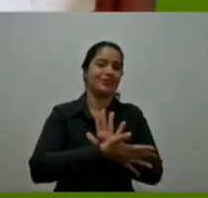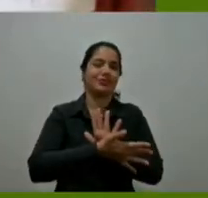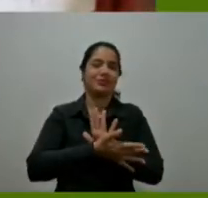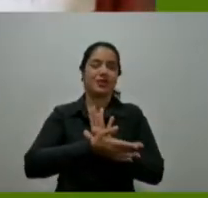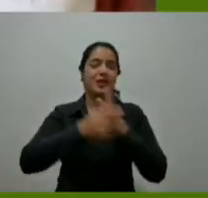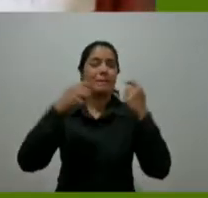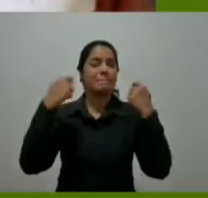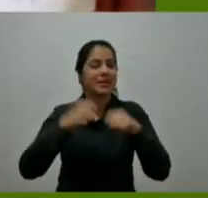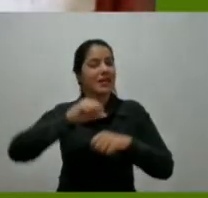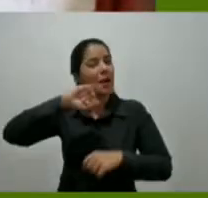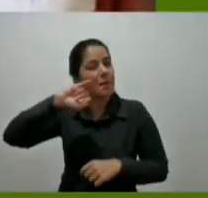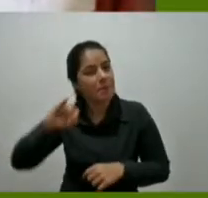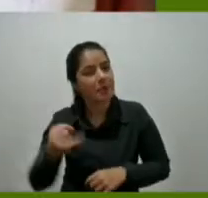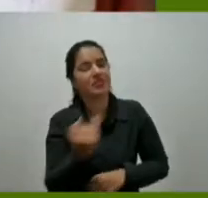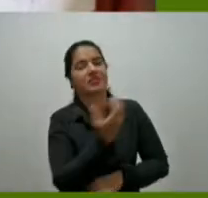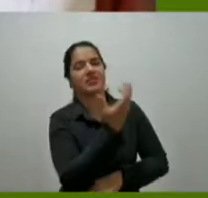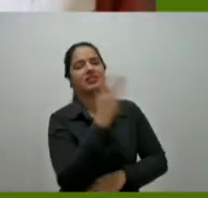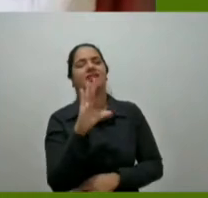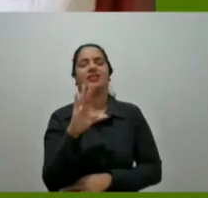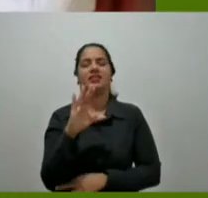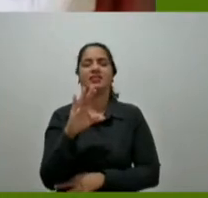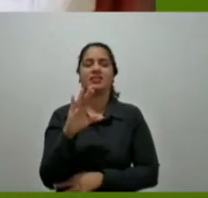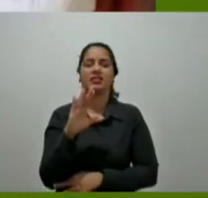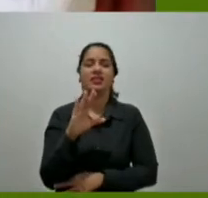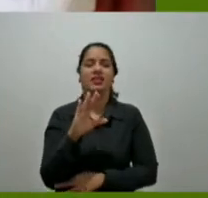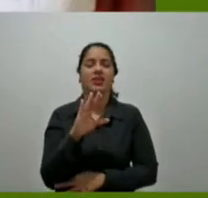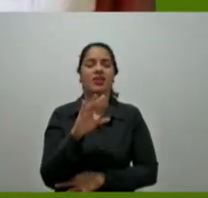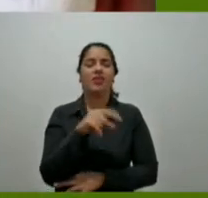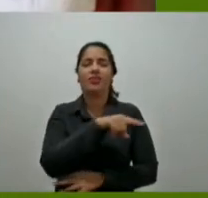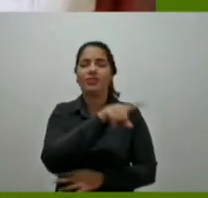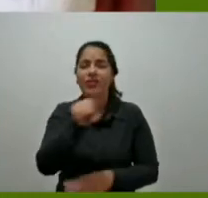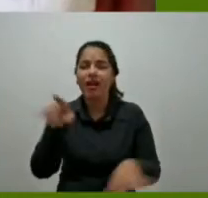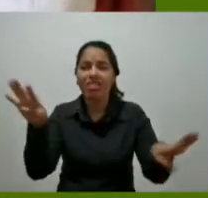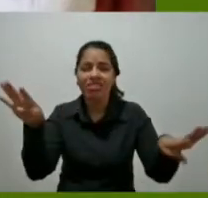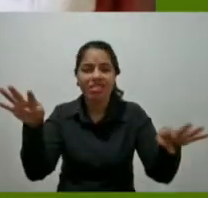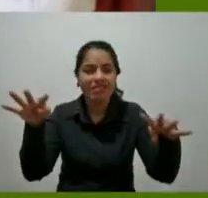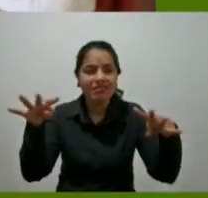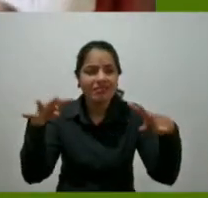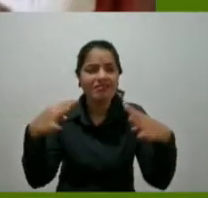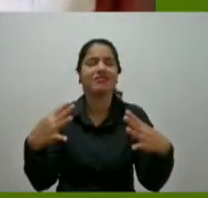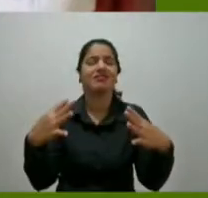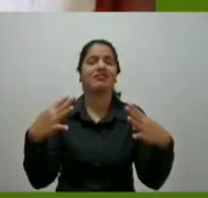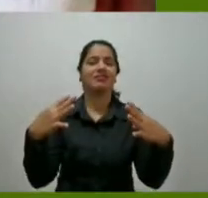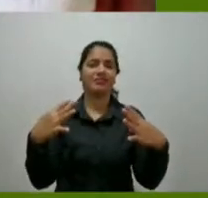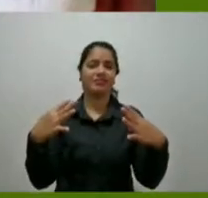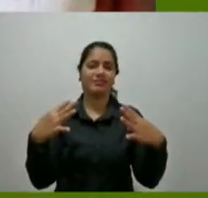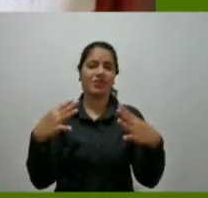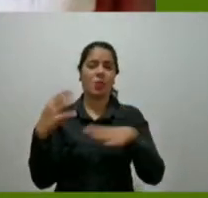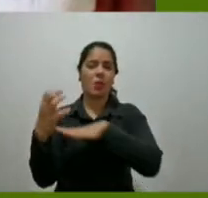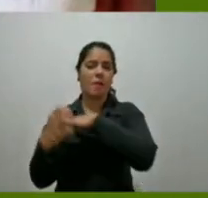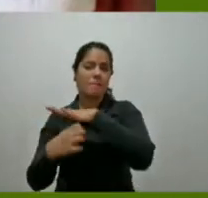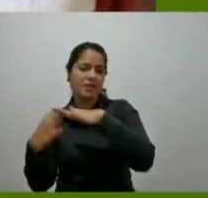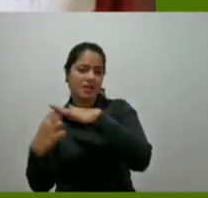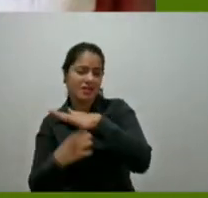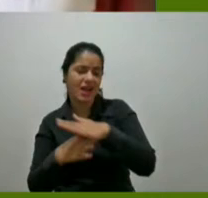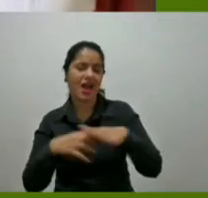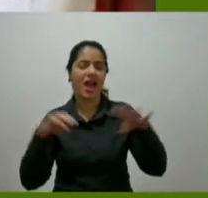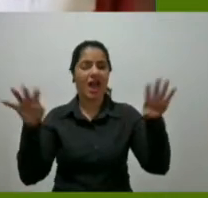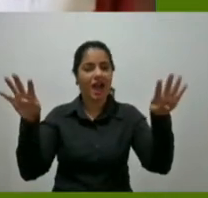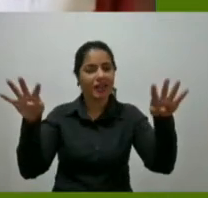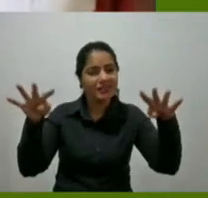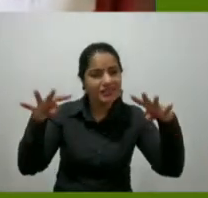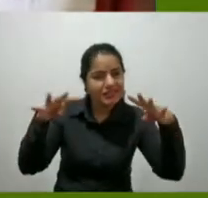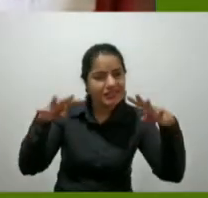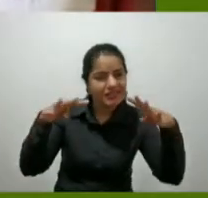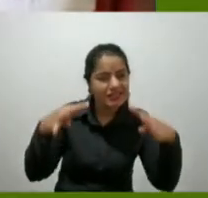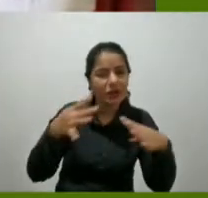dos empresários, a atenção das pessoas que são, têm o centro de decisão na mão,